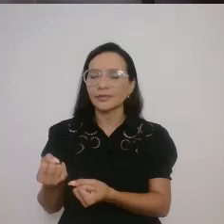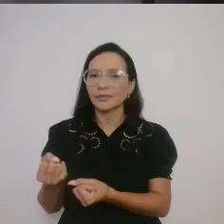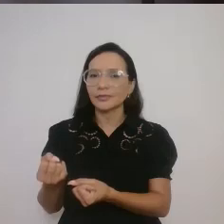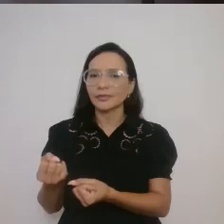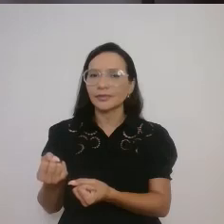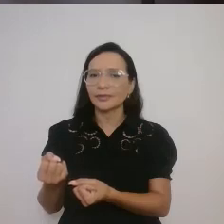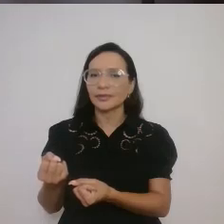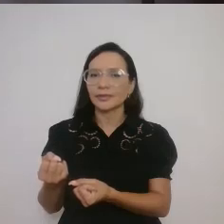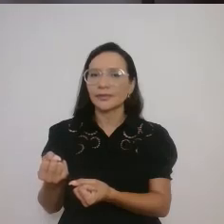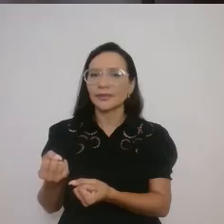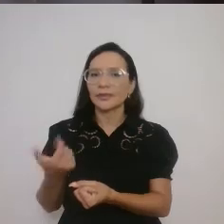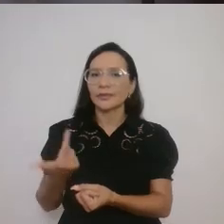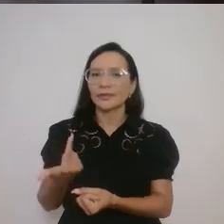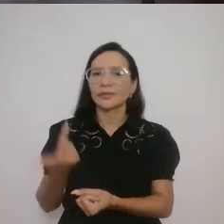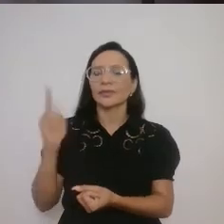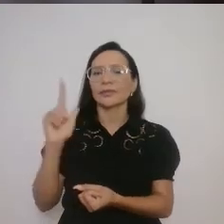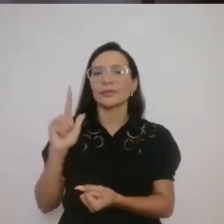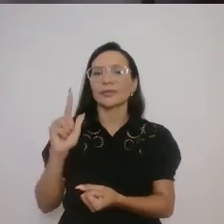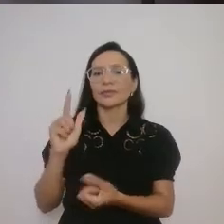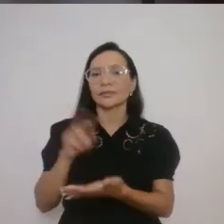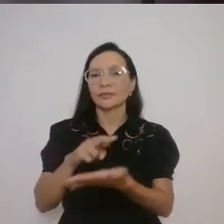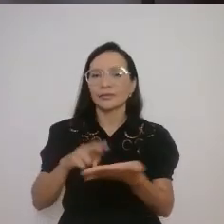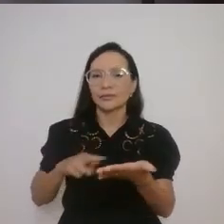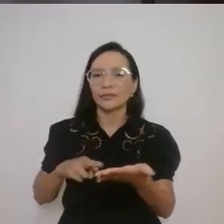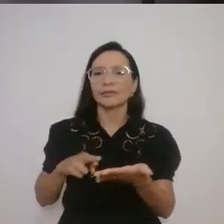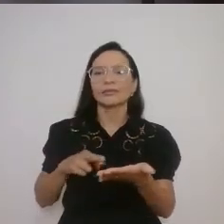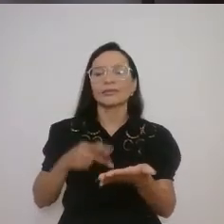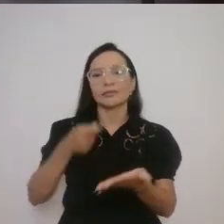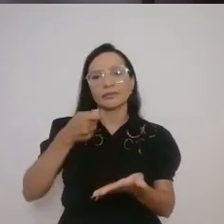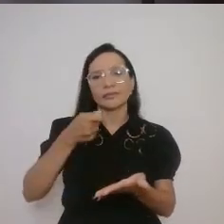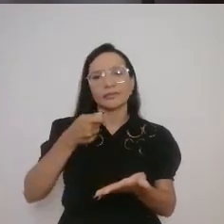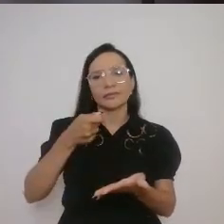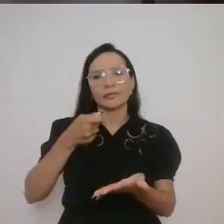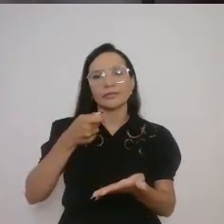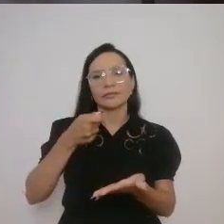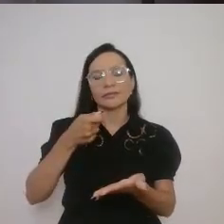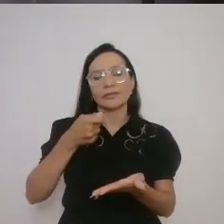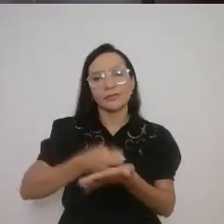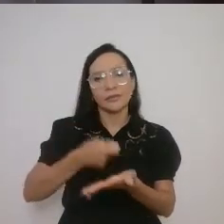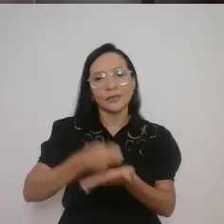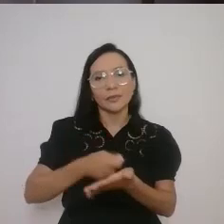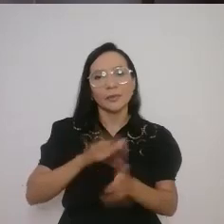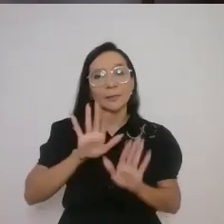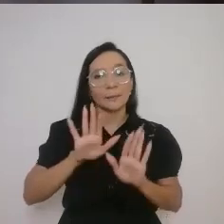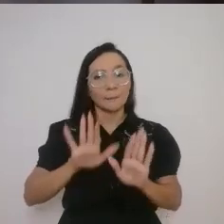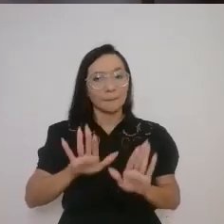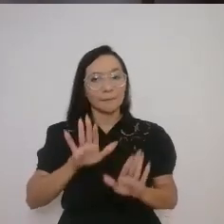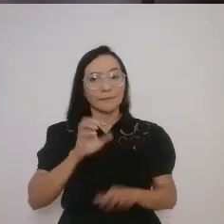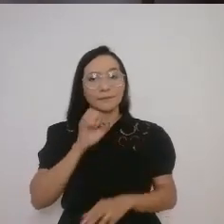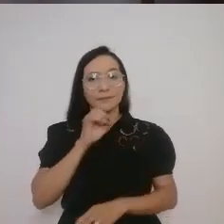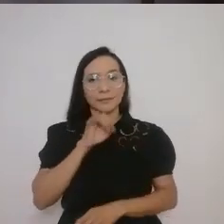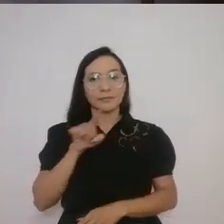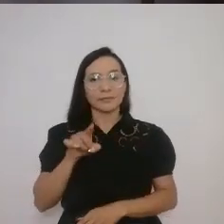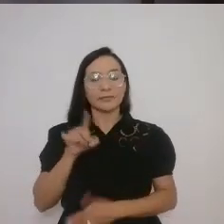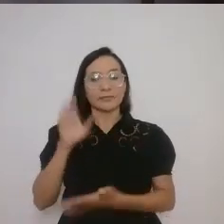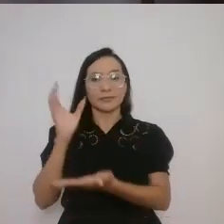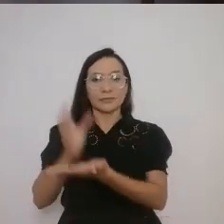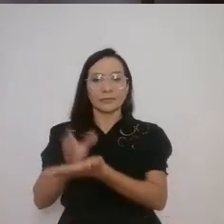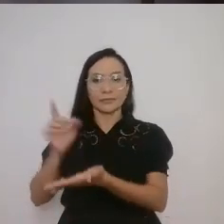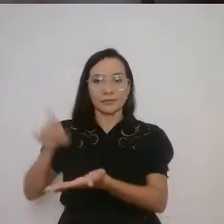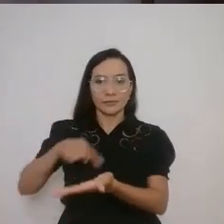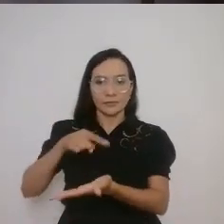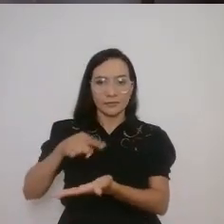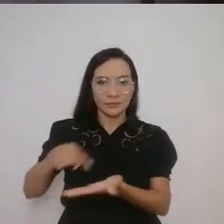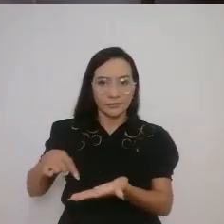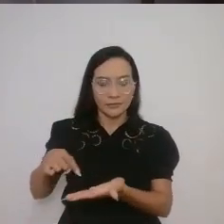os demais relatores ficarão com a obrigação de analisar a questão. Mas se ele disser que a questão é nula